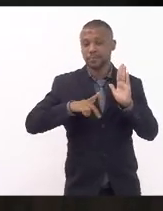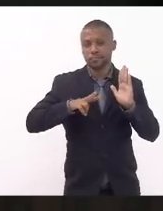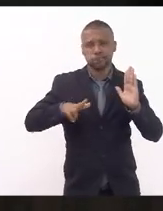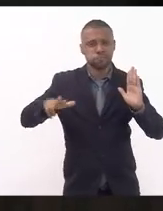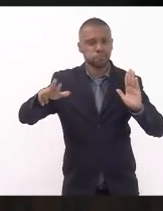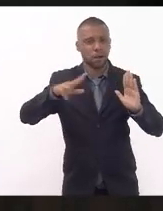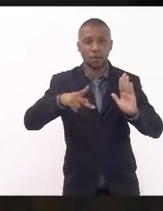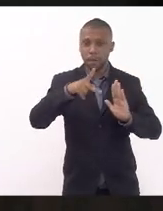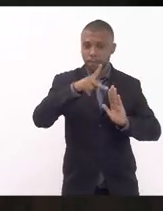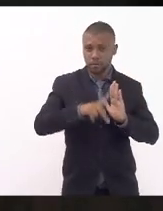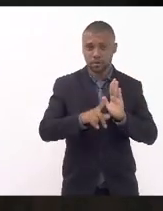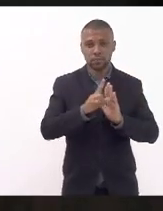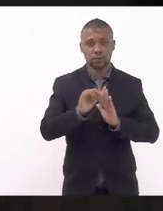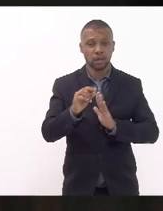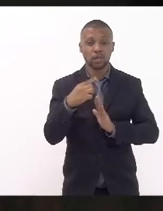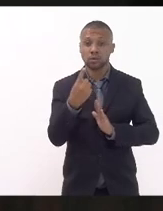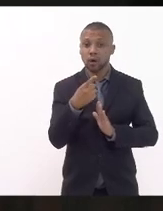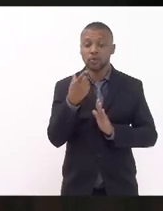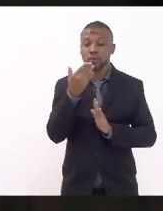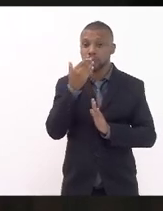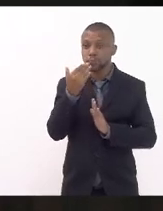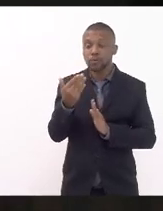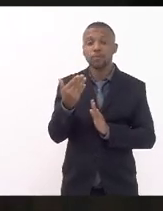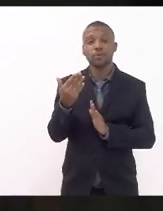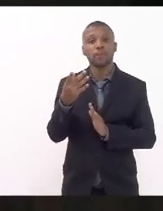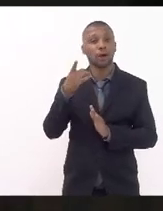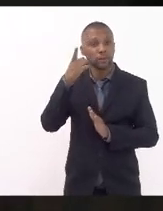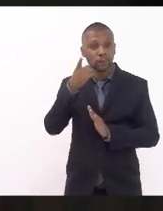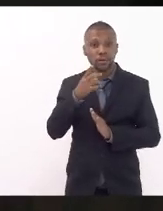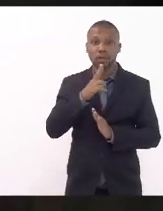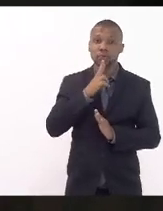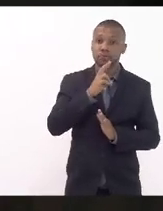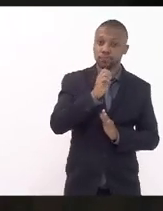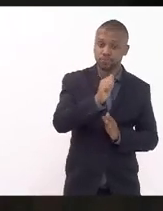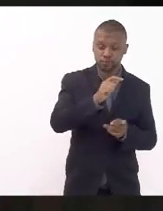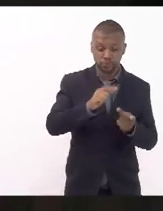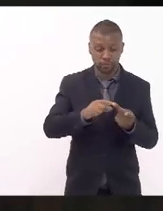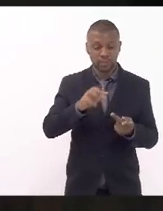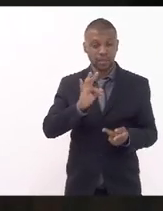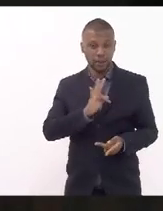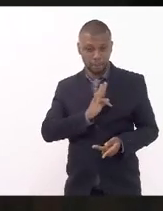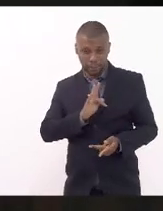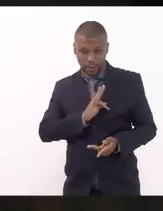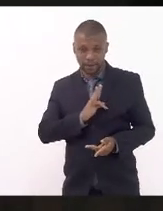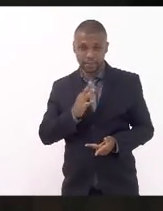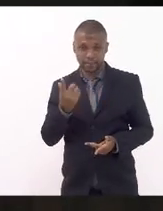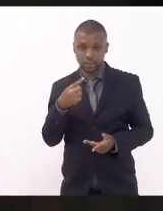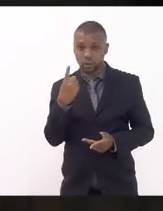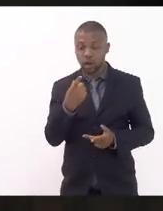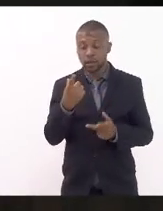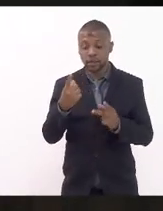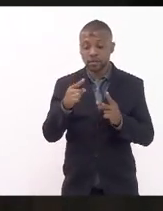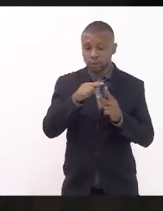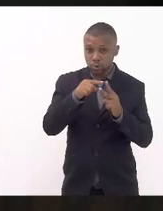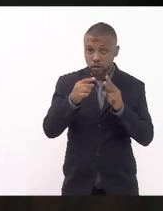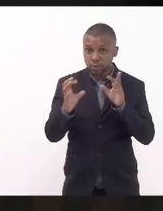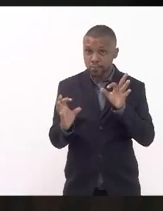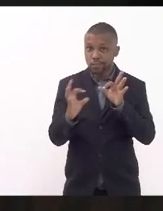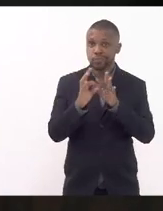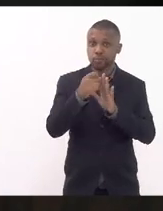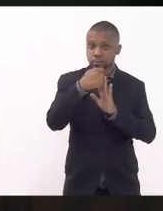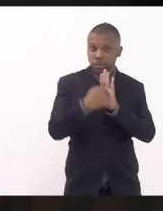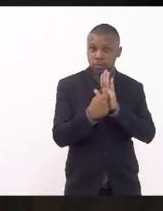a gente fez um apelo para o deputado Rodrigo e a deputada Marta para que nós pudéssemos ter um único